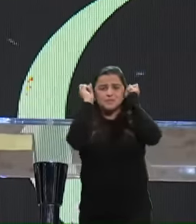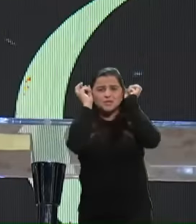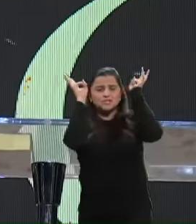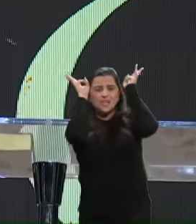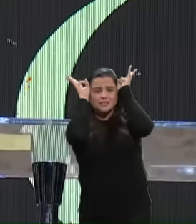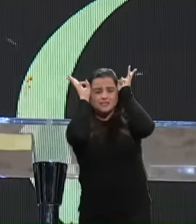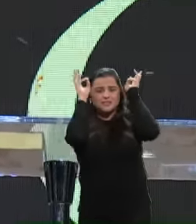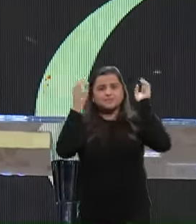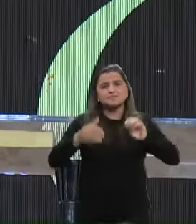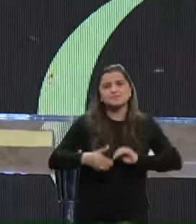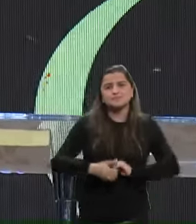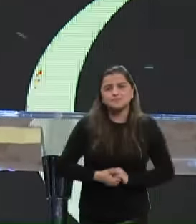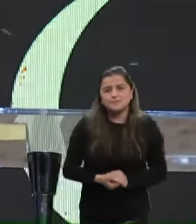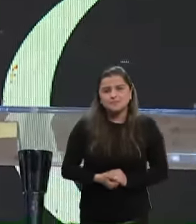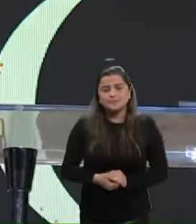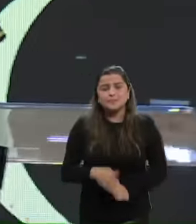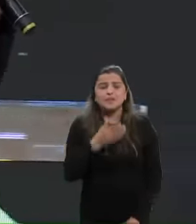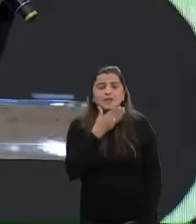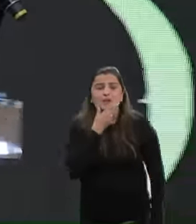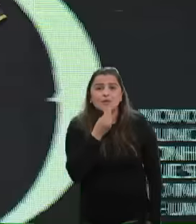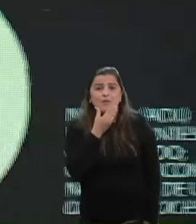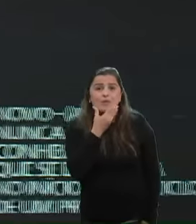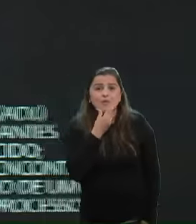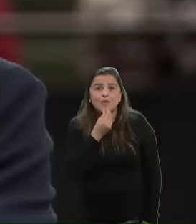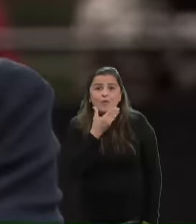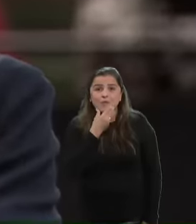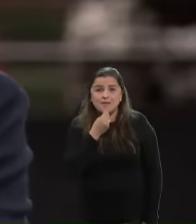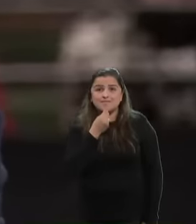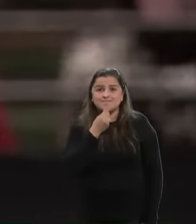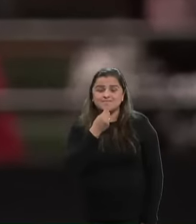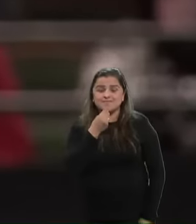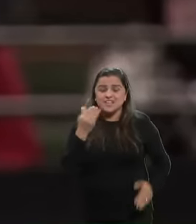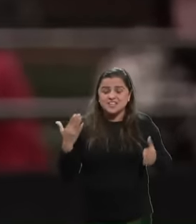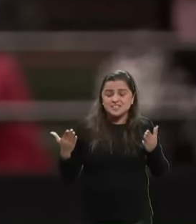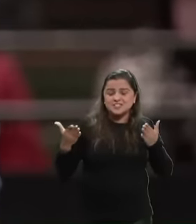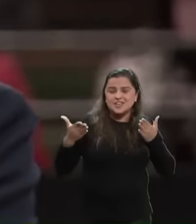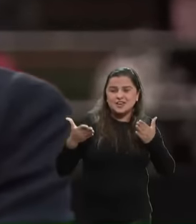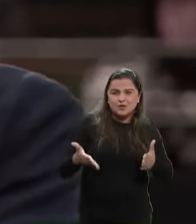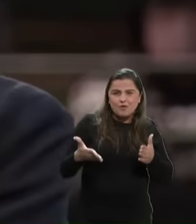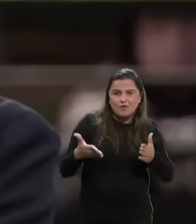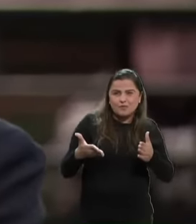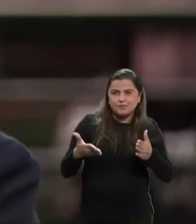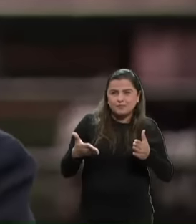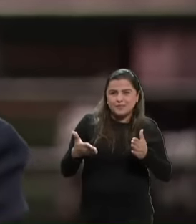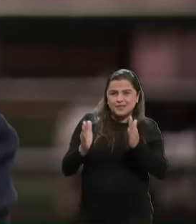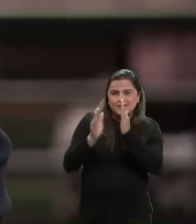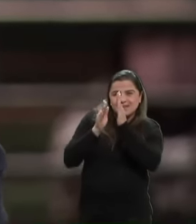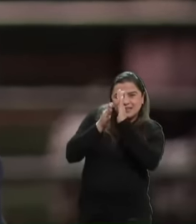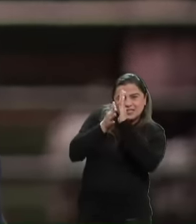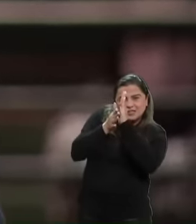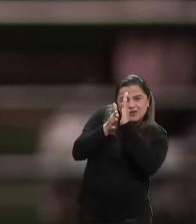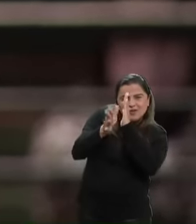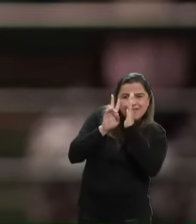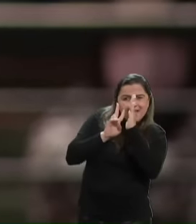Moisés, o homem que entrou na fenda da rocha e viu a presença de Deus